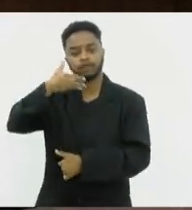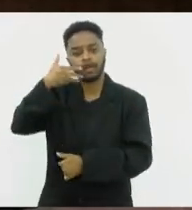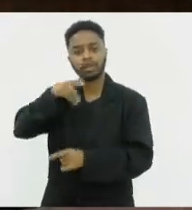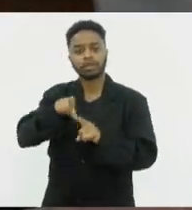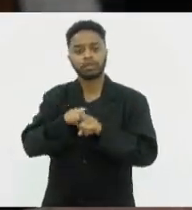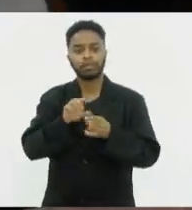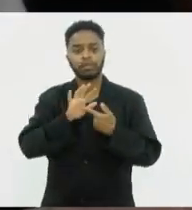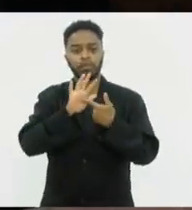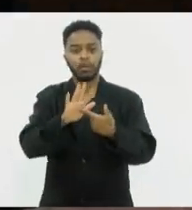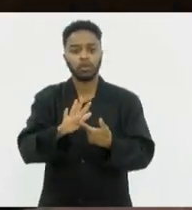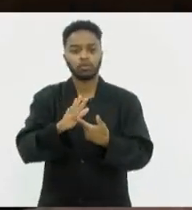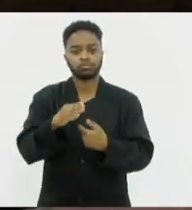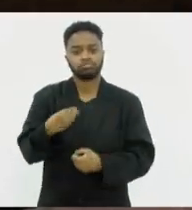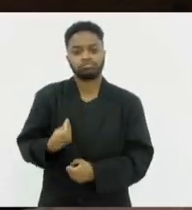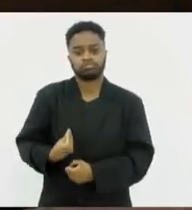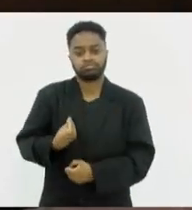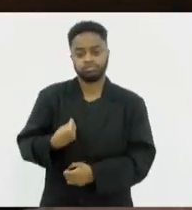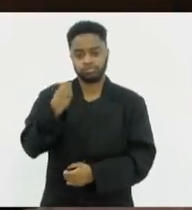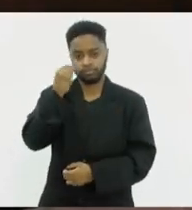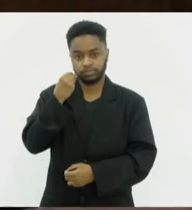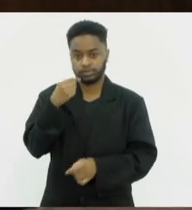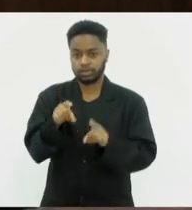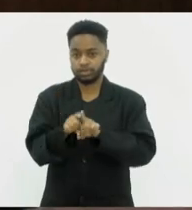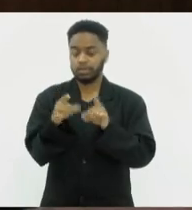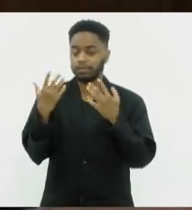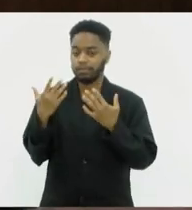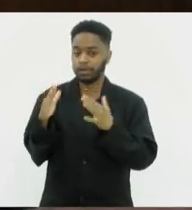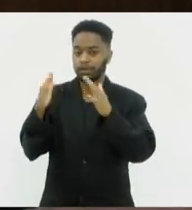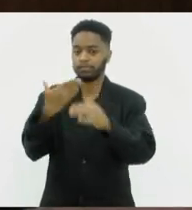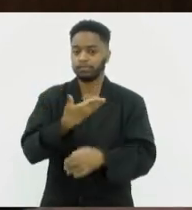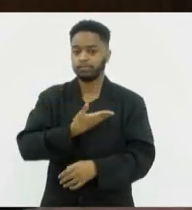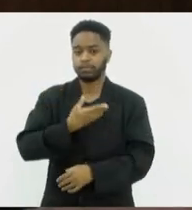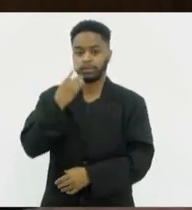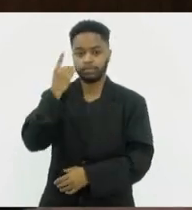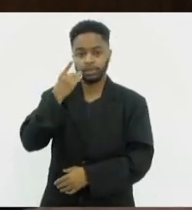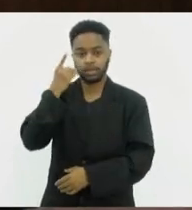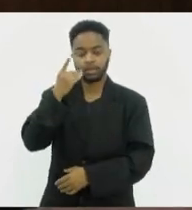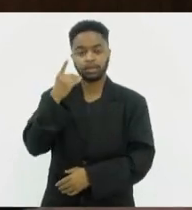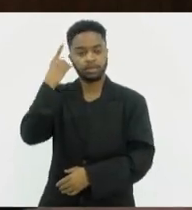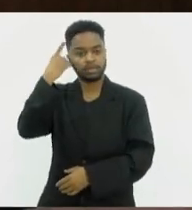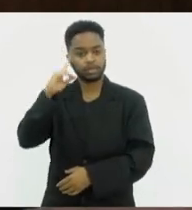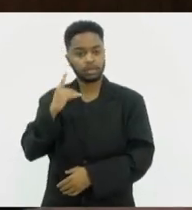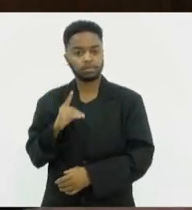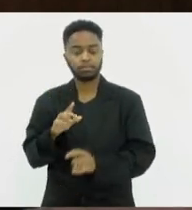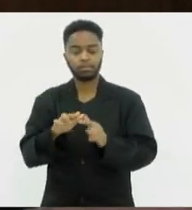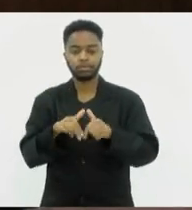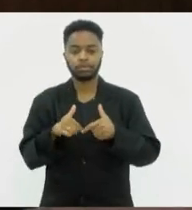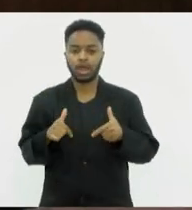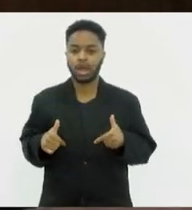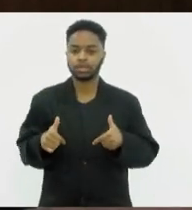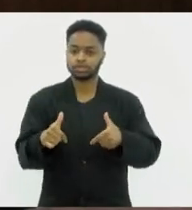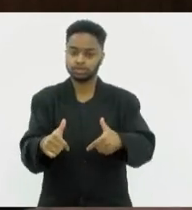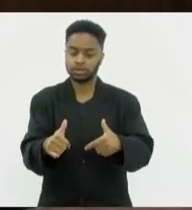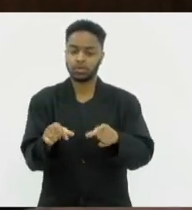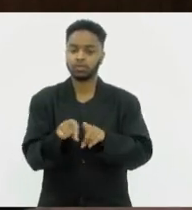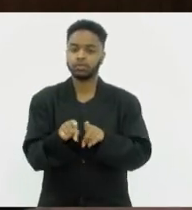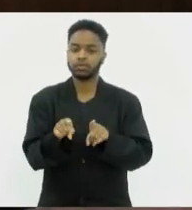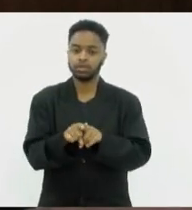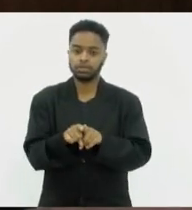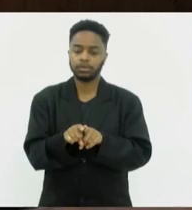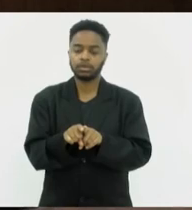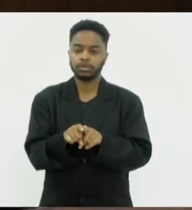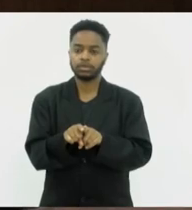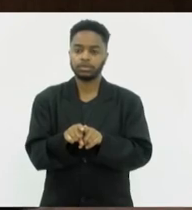vivência. Então, eu quero aqui parabenizar também a colega Dani Balbi pela iniciativa da gente colocar